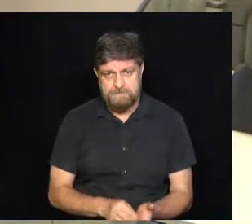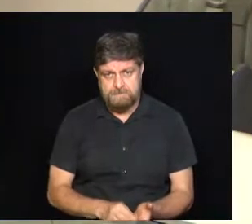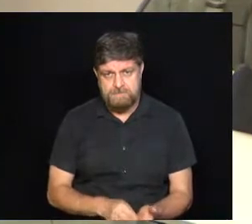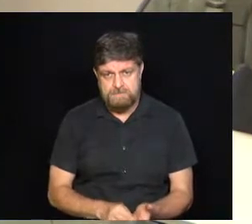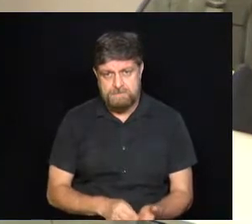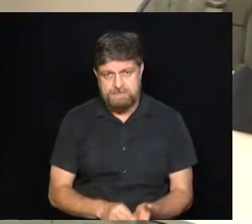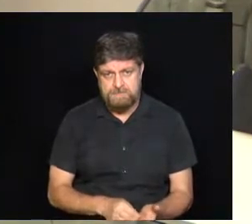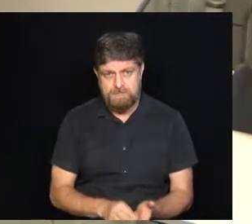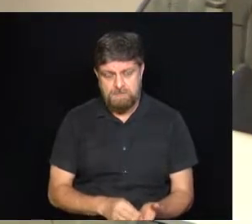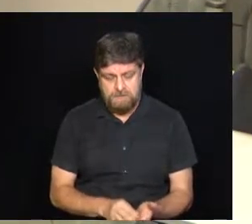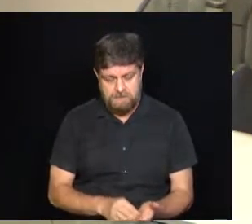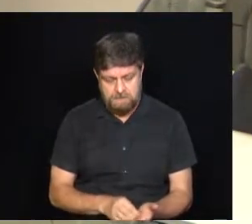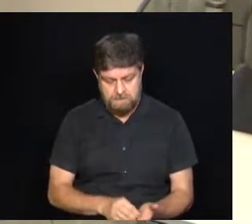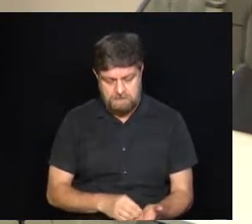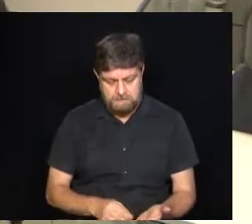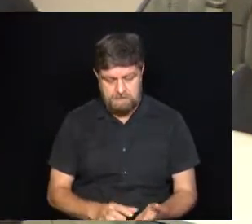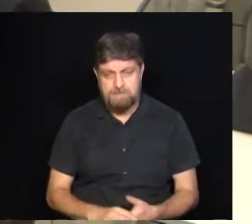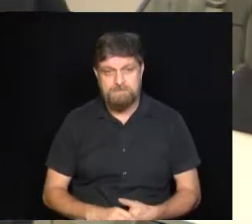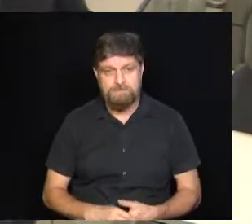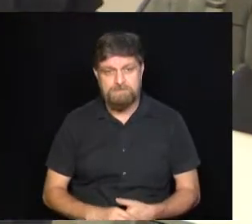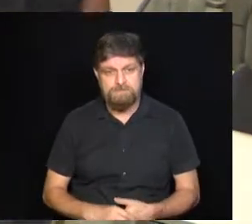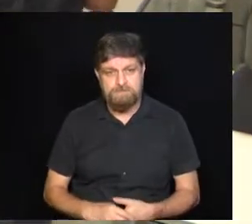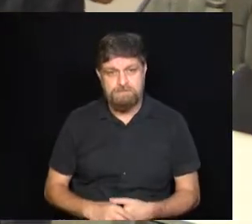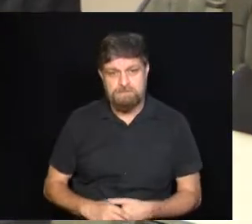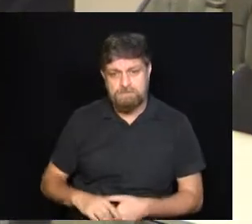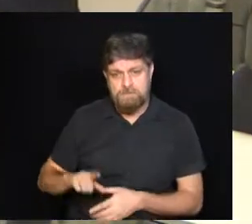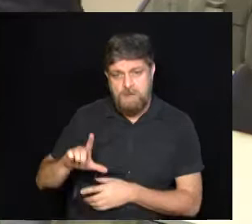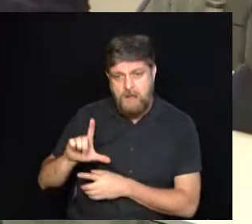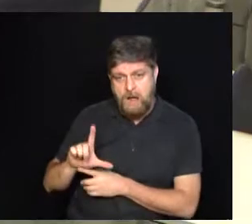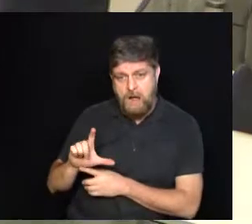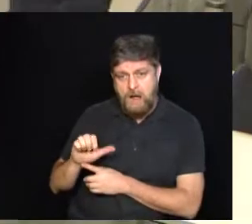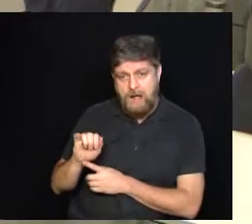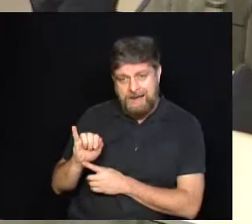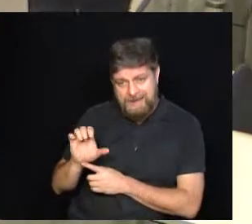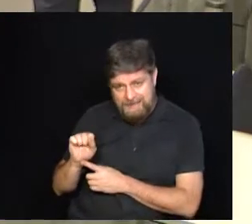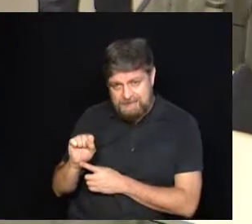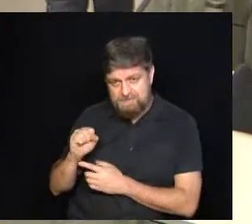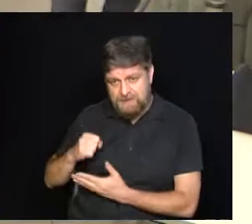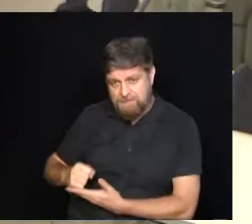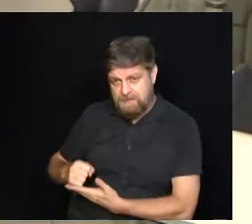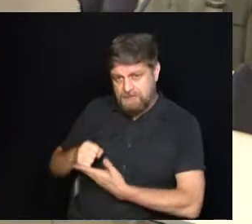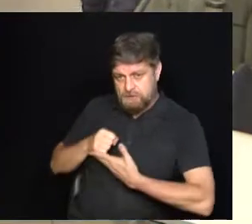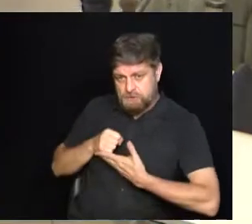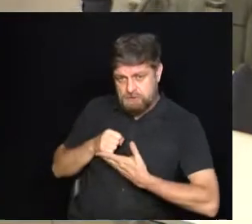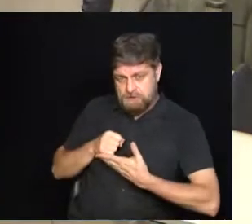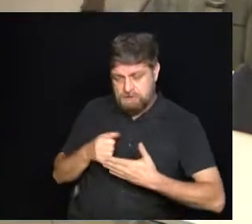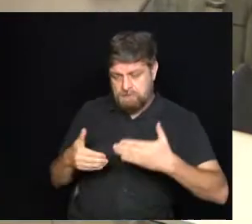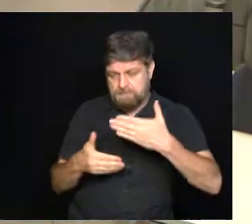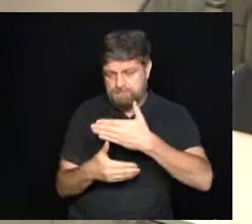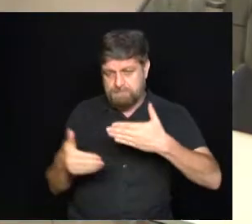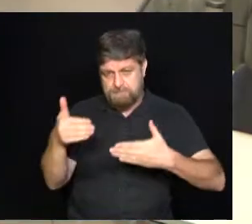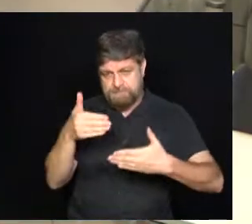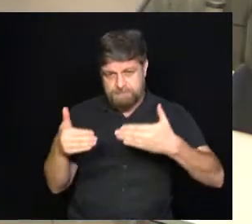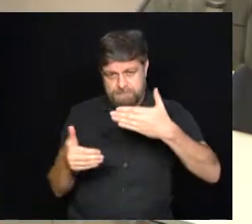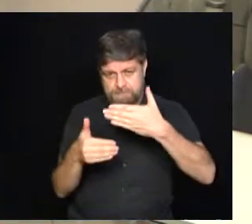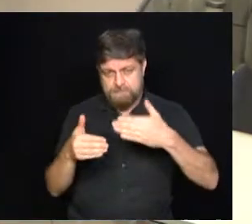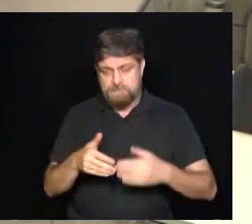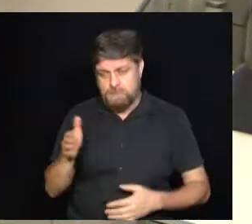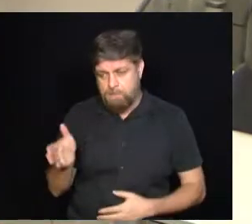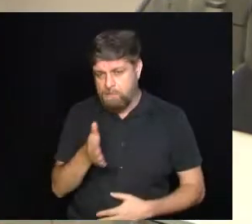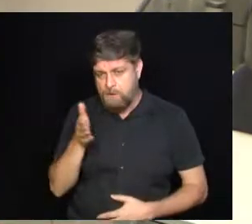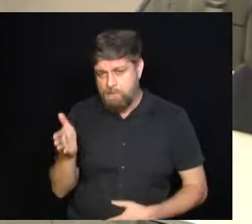Oi. A Laís vai me ajudar aí com a apresentação. Nós